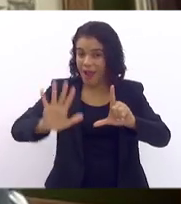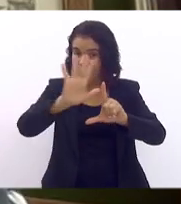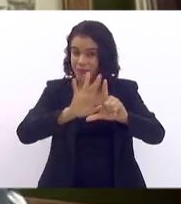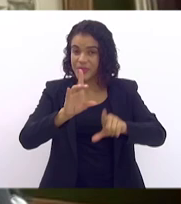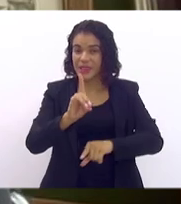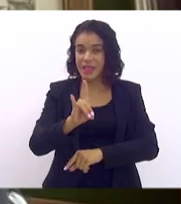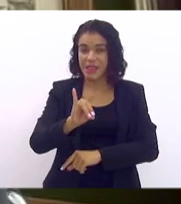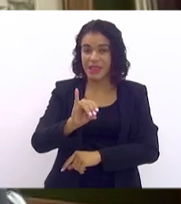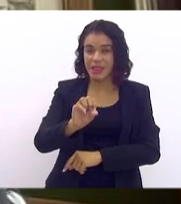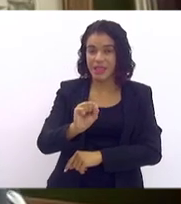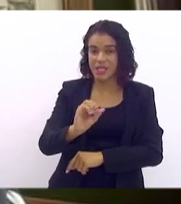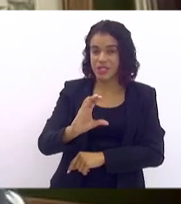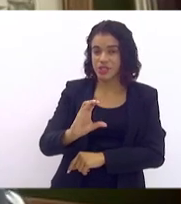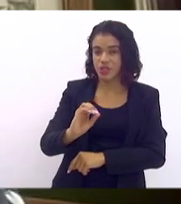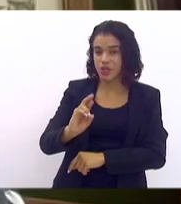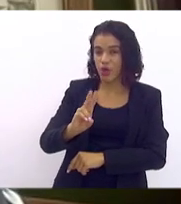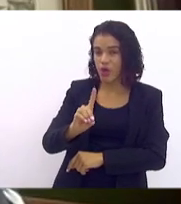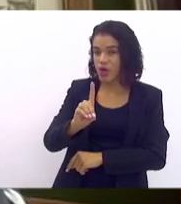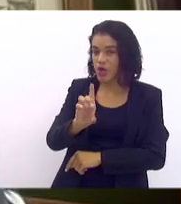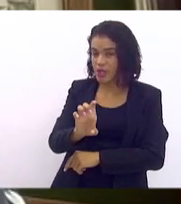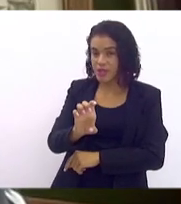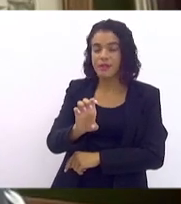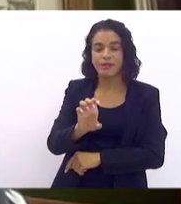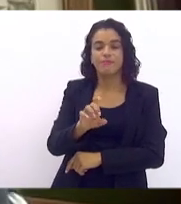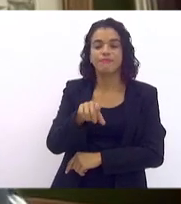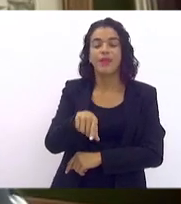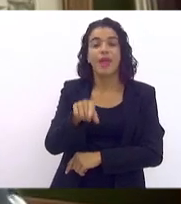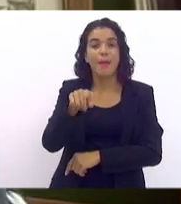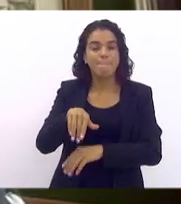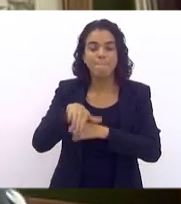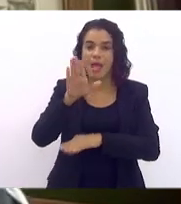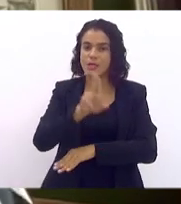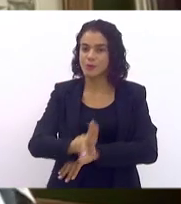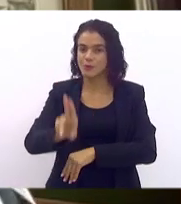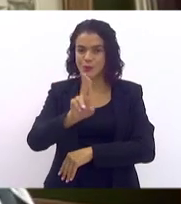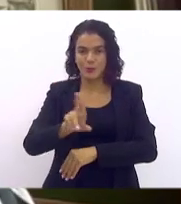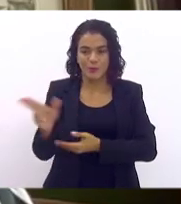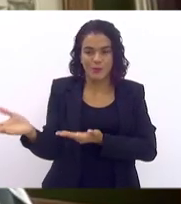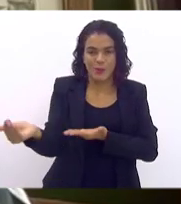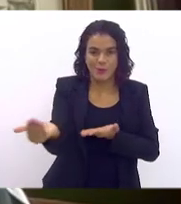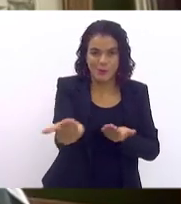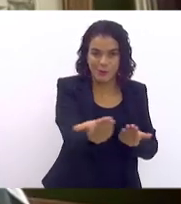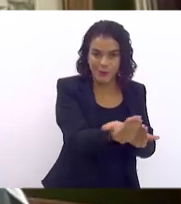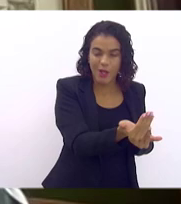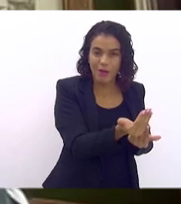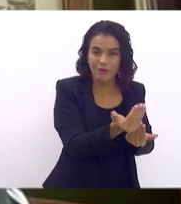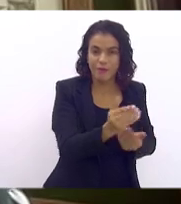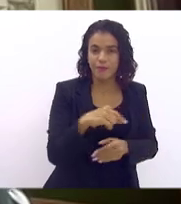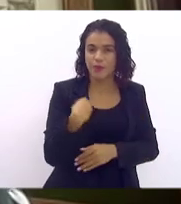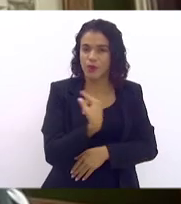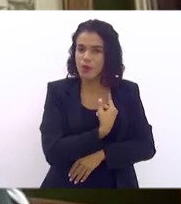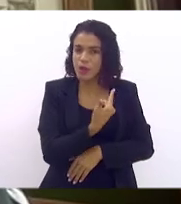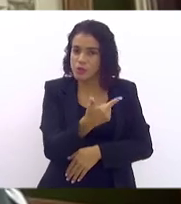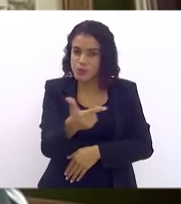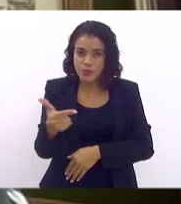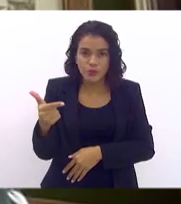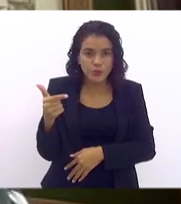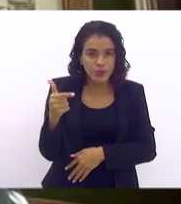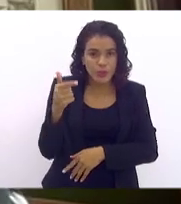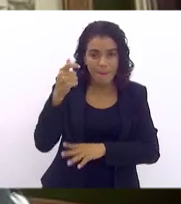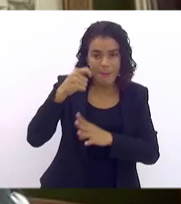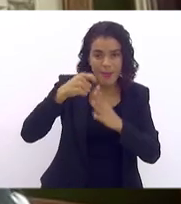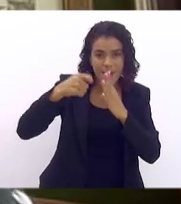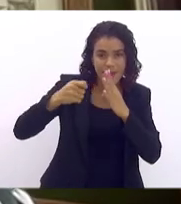Discord, que é uma plataforma de comunicação muito usada pelos jovens. E o que acontece? Nós não tínhamos, até poucos